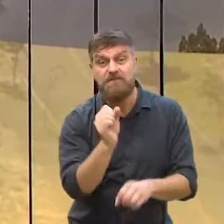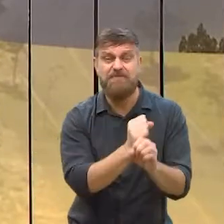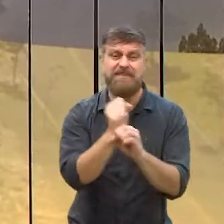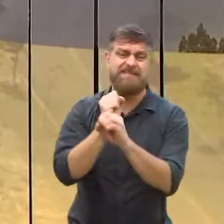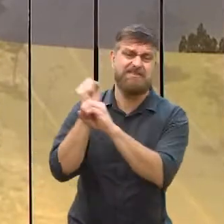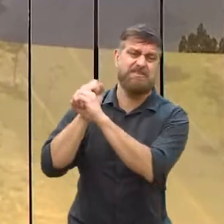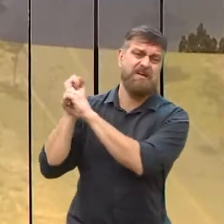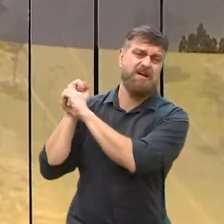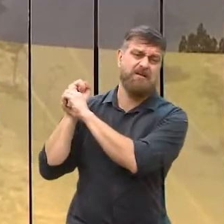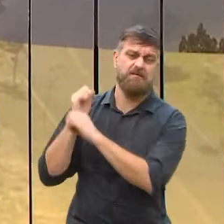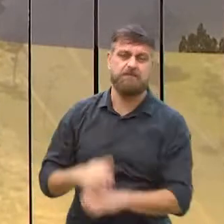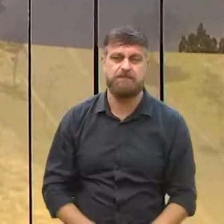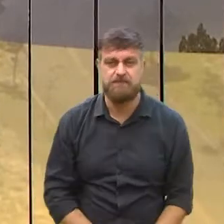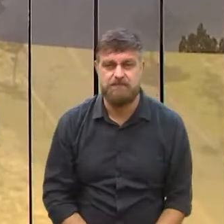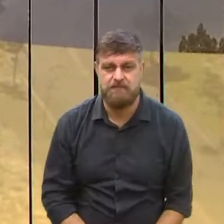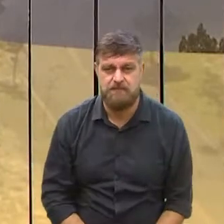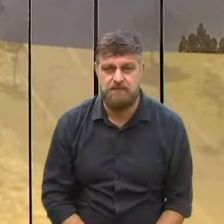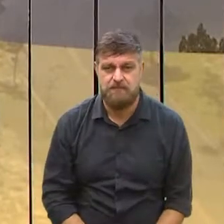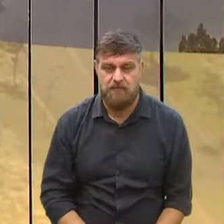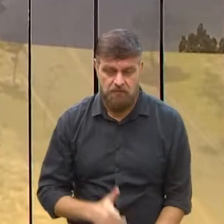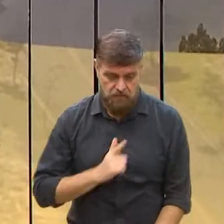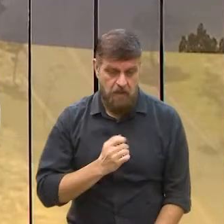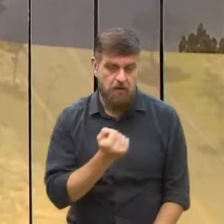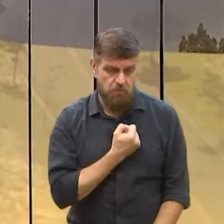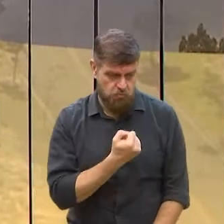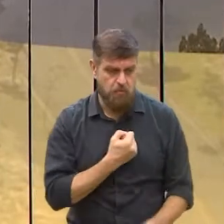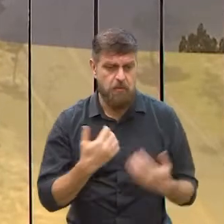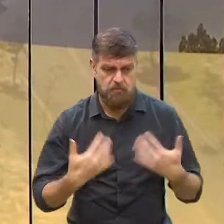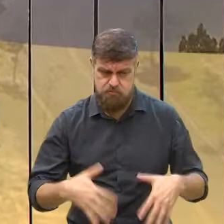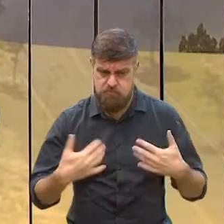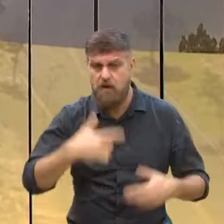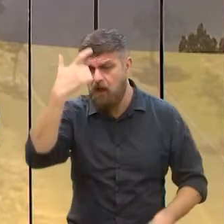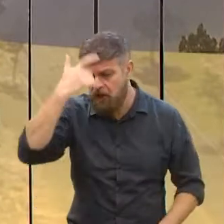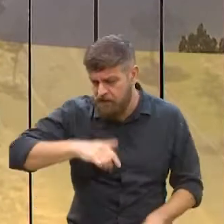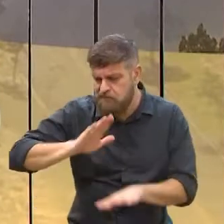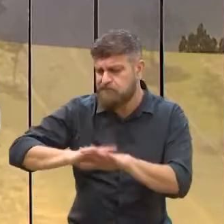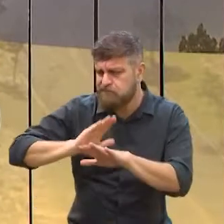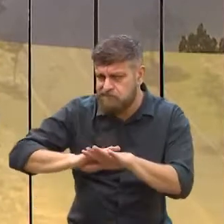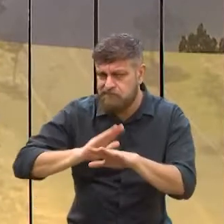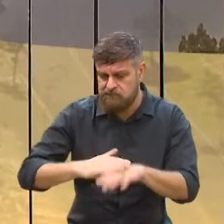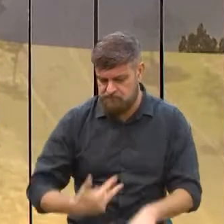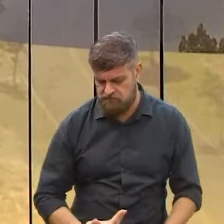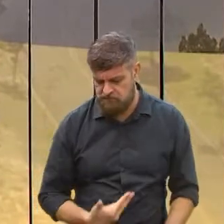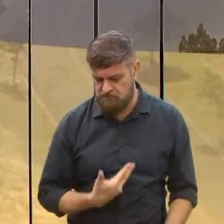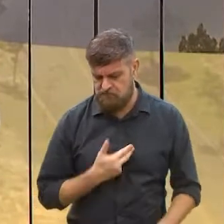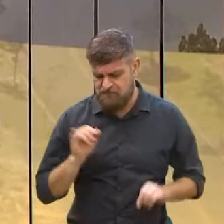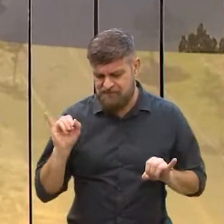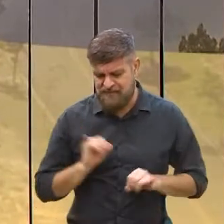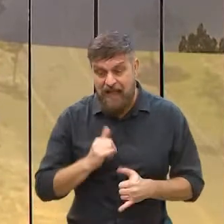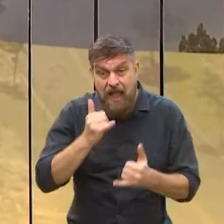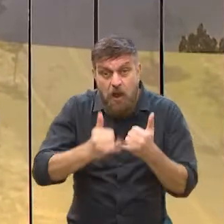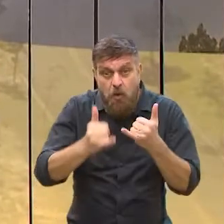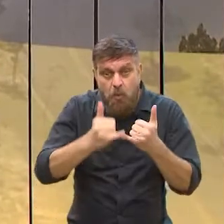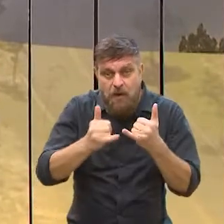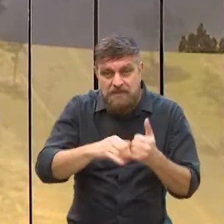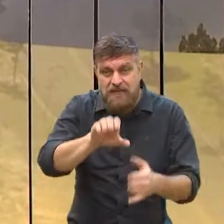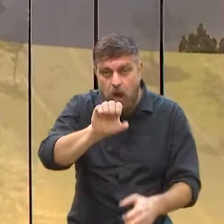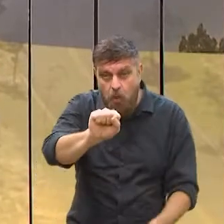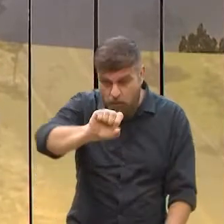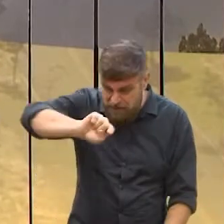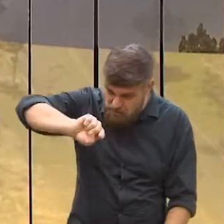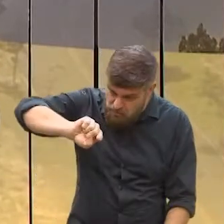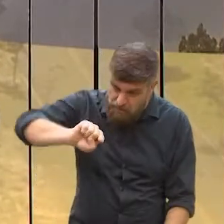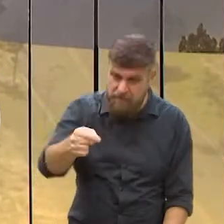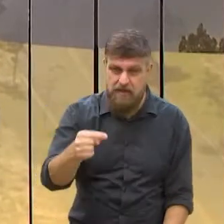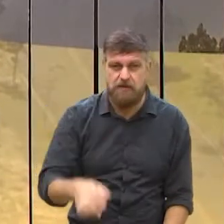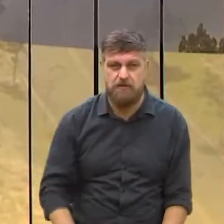sendo um acúmulo muito grande mesmo, que eu falo com muitas cirurgias. Então, quase 8.000 cirurgias de obesidade, são muito